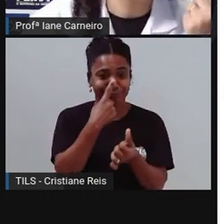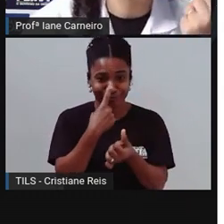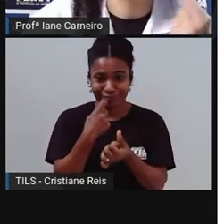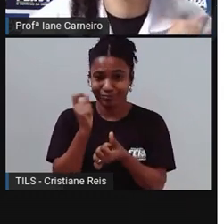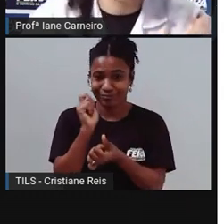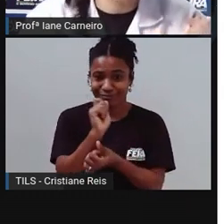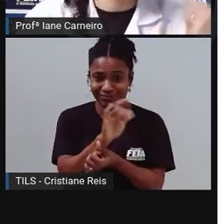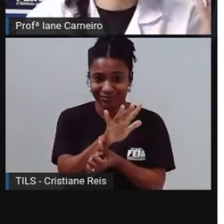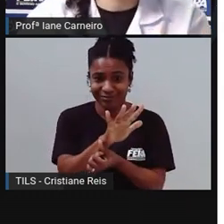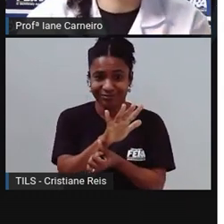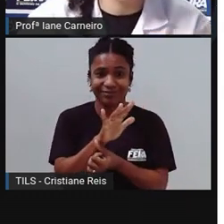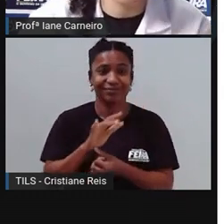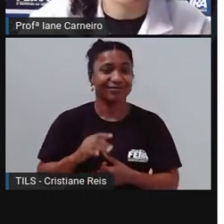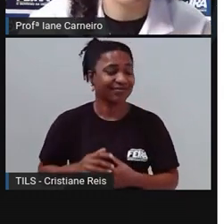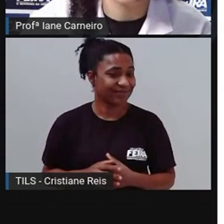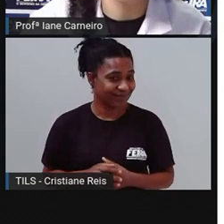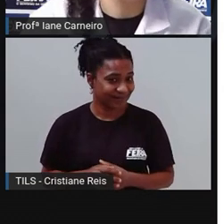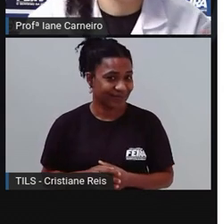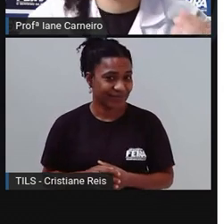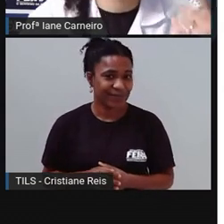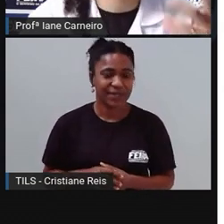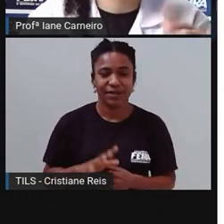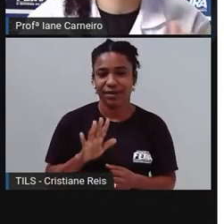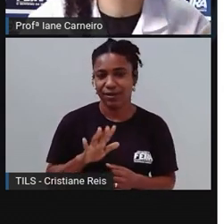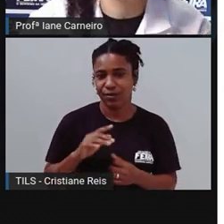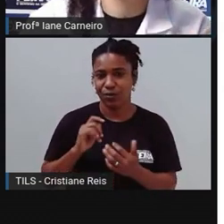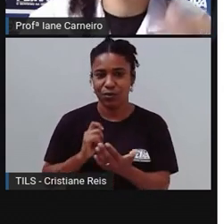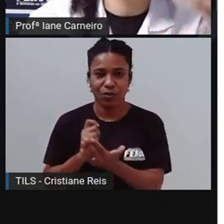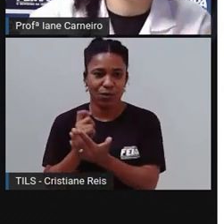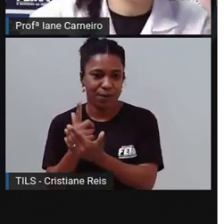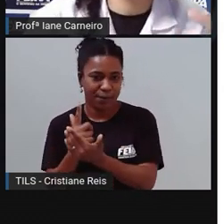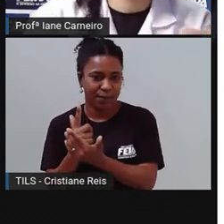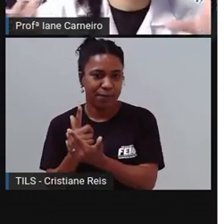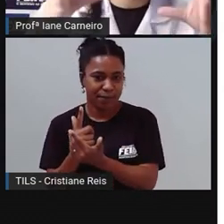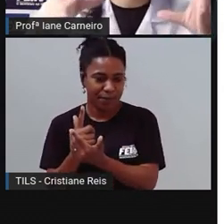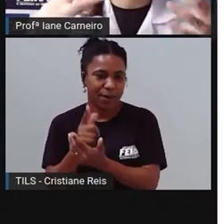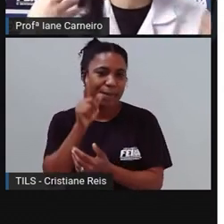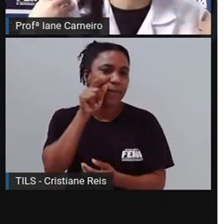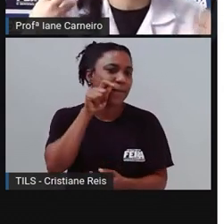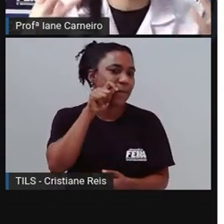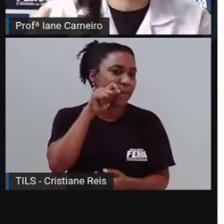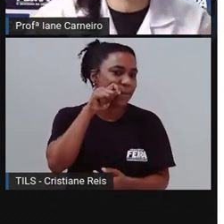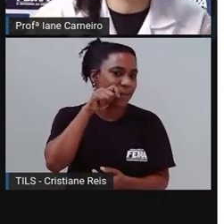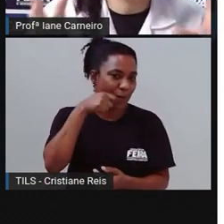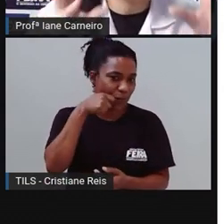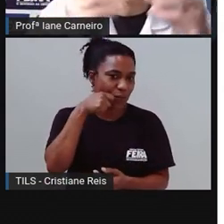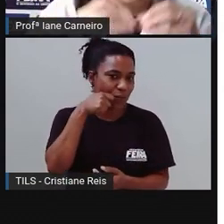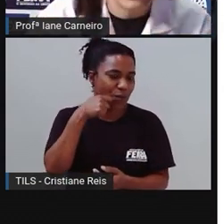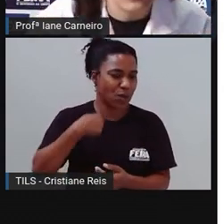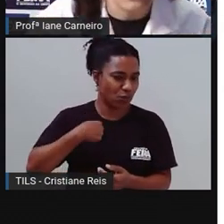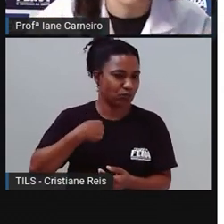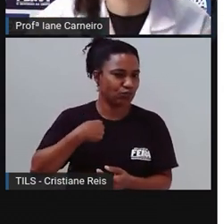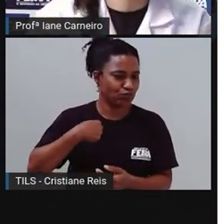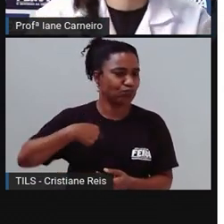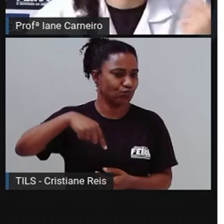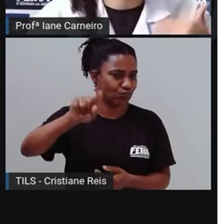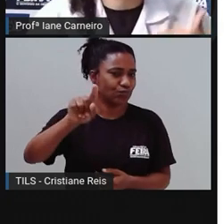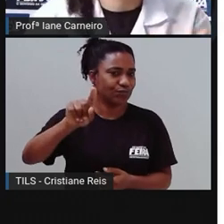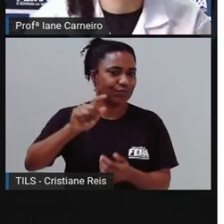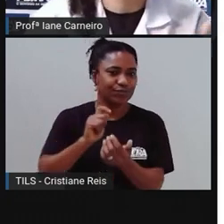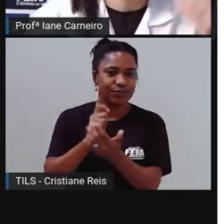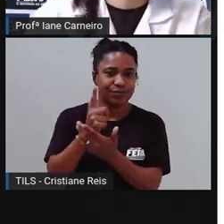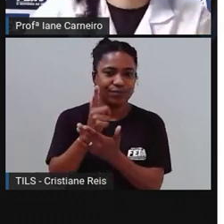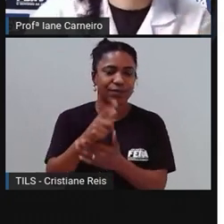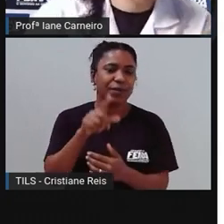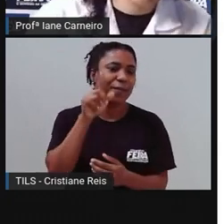aí, geralmente quando a Pro compra pão, a Pro não compra, ou a Pro leva um saquinho dela de pão, de pano, ou